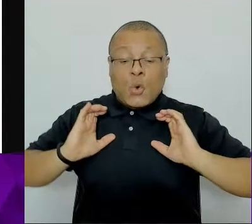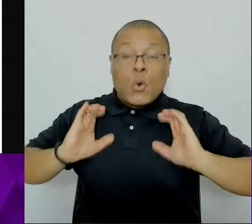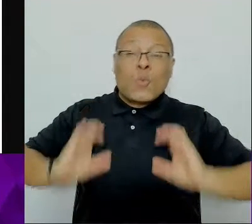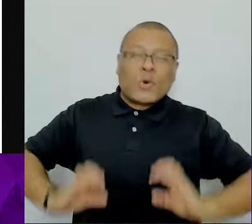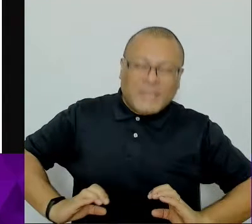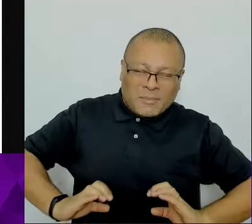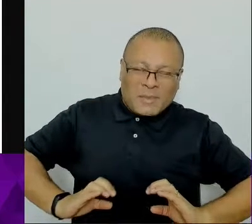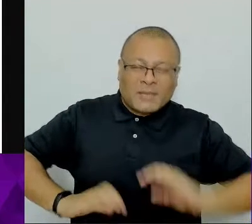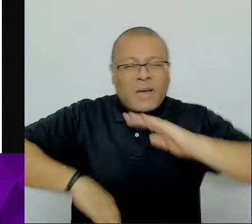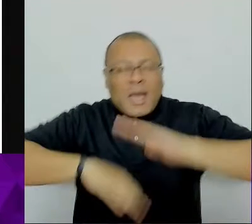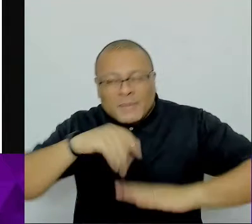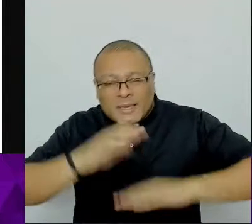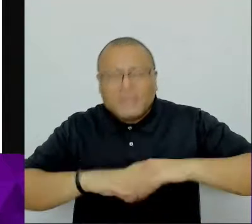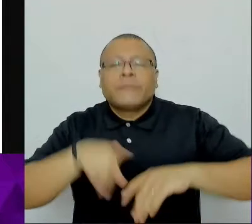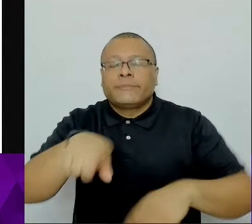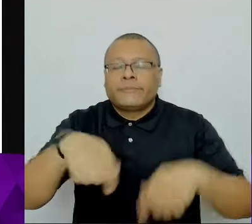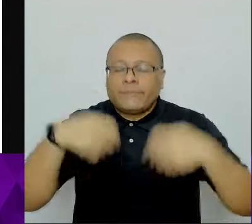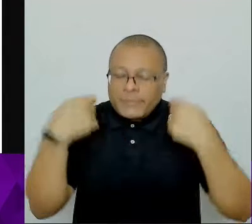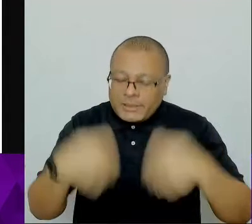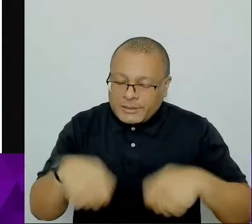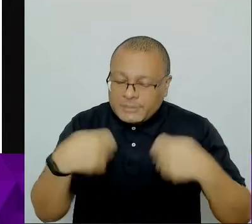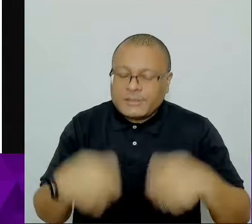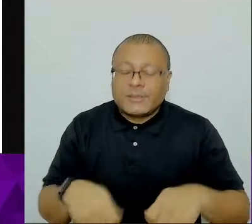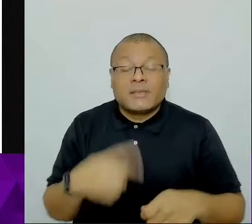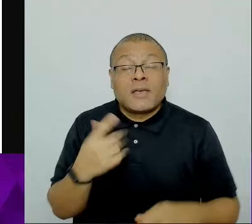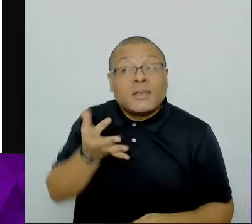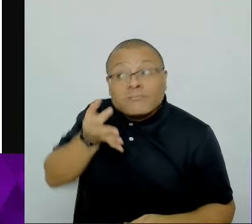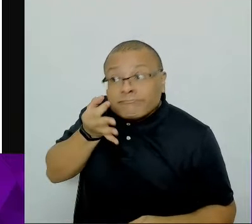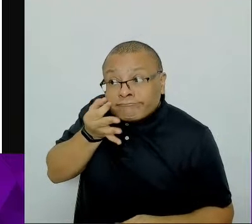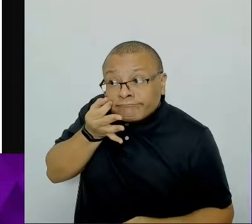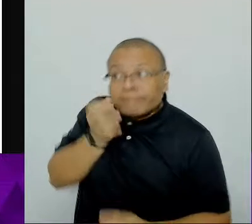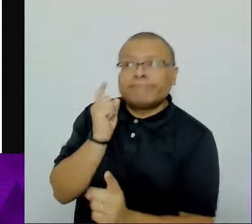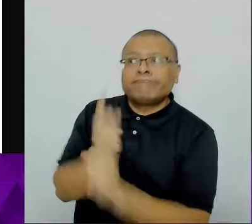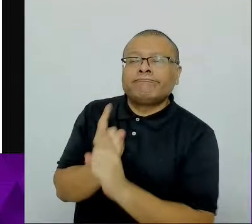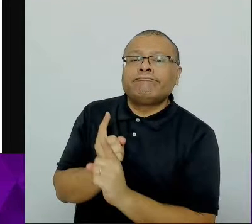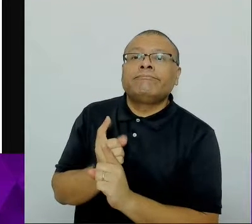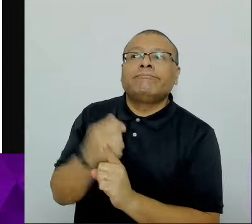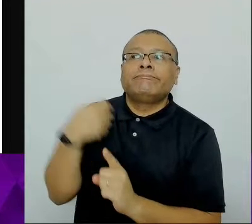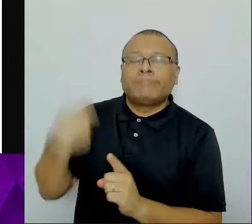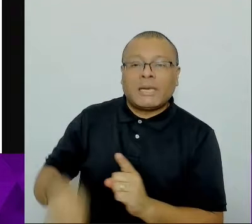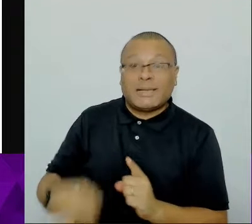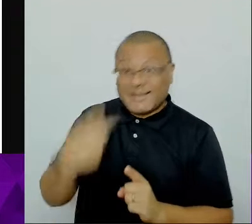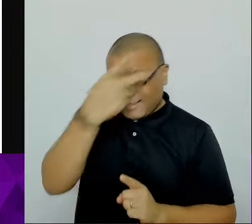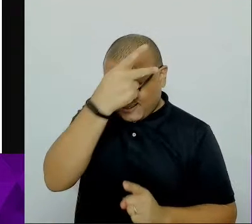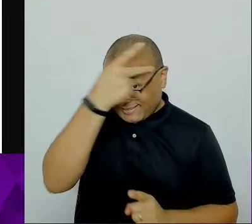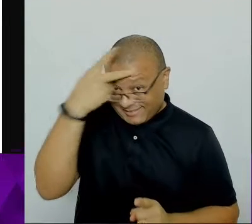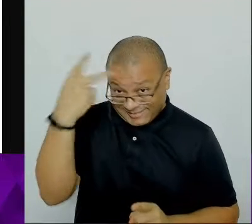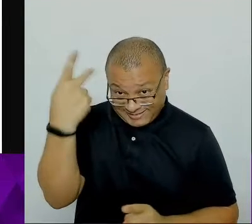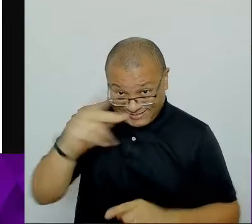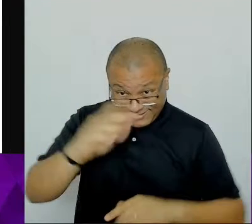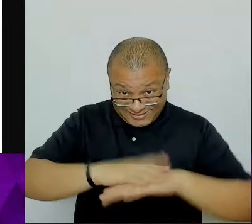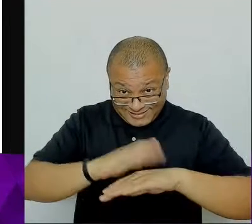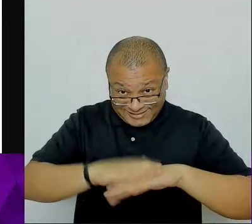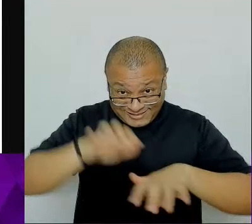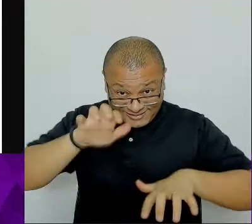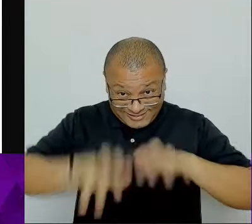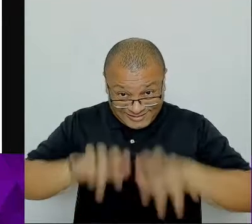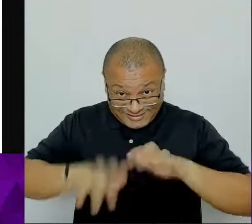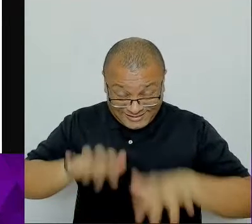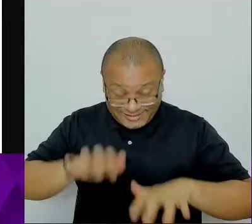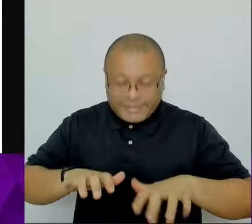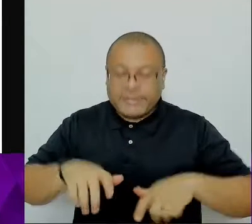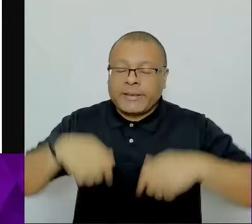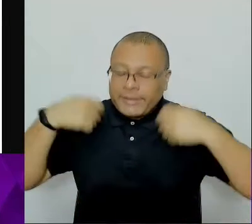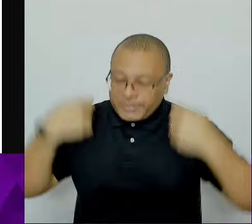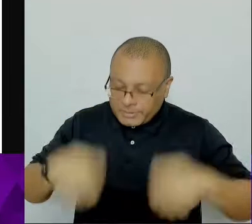entendi, com base em fatos reais, né, como dizem, que todo desenvolvedor deveria desenvolver para construir uma carreira incrível.